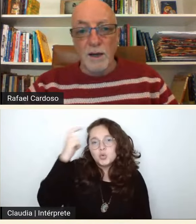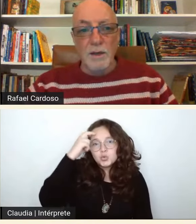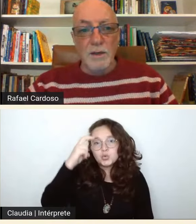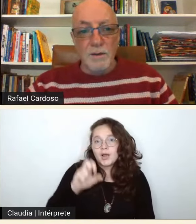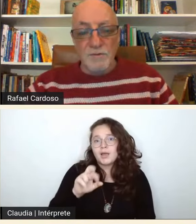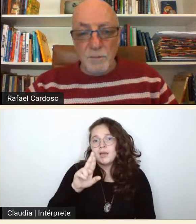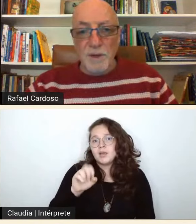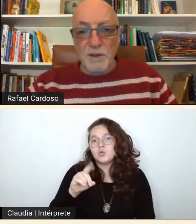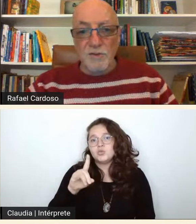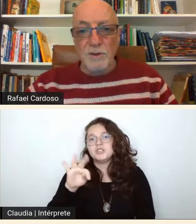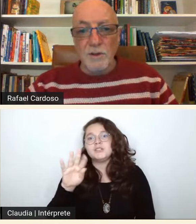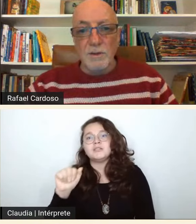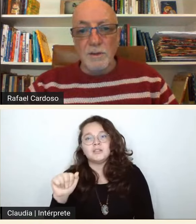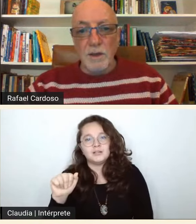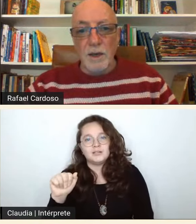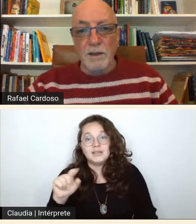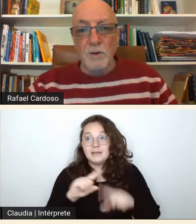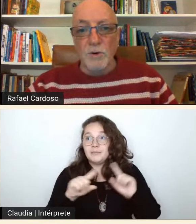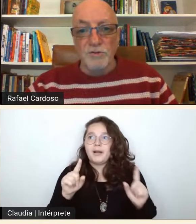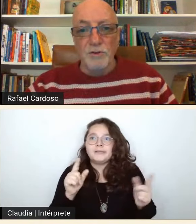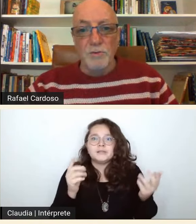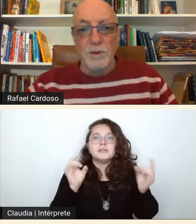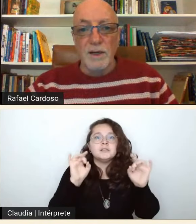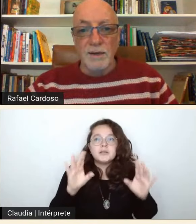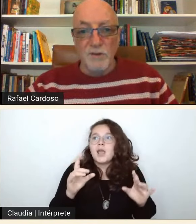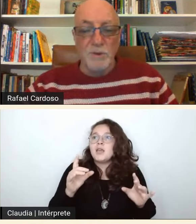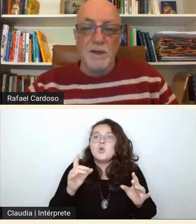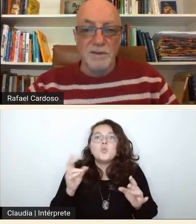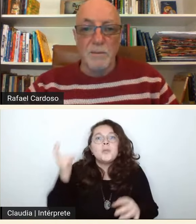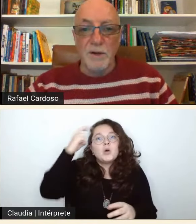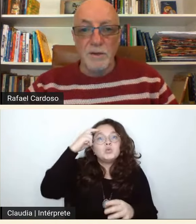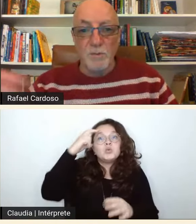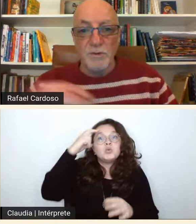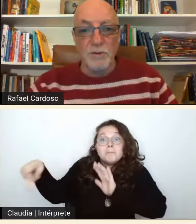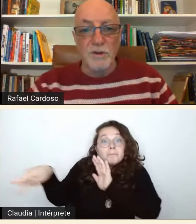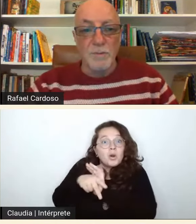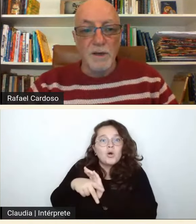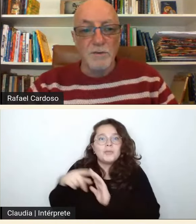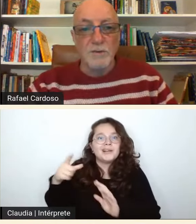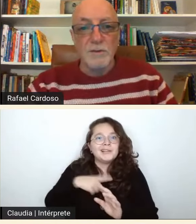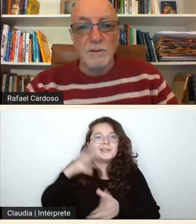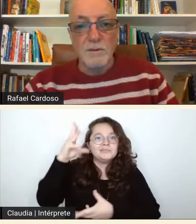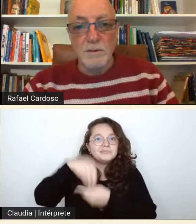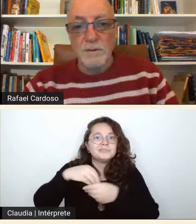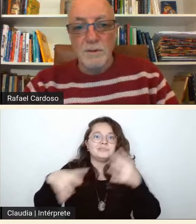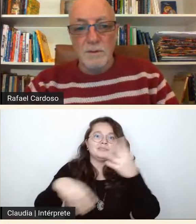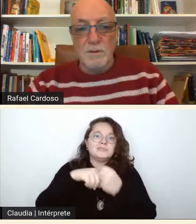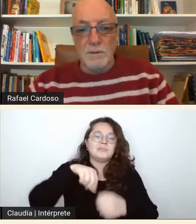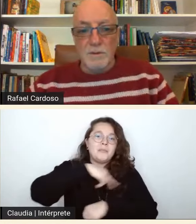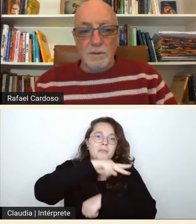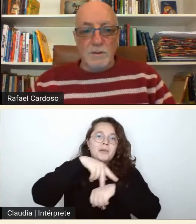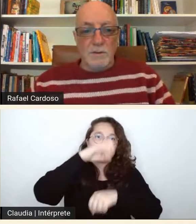cultura popular vibrante, que constitui, aliás, a experiência da maioria das pessoas desse país?